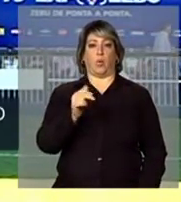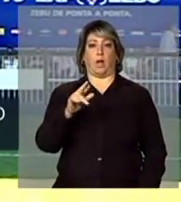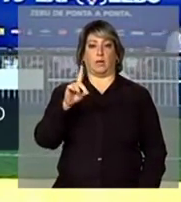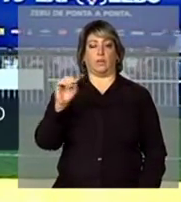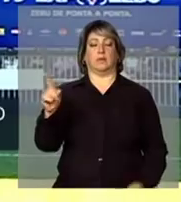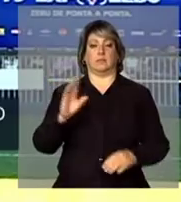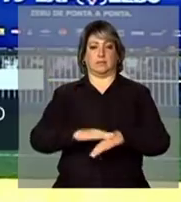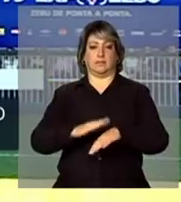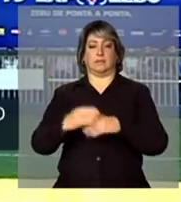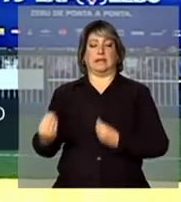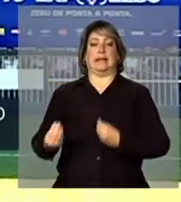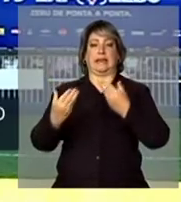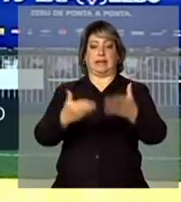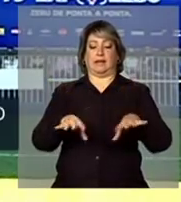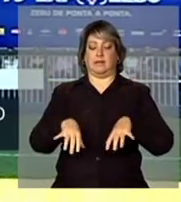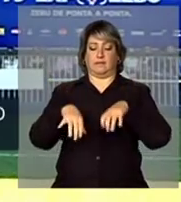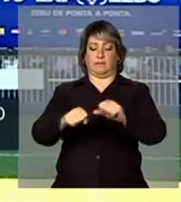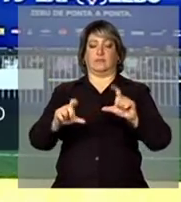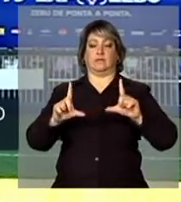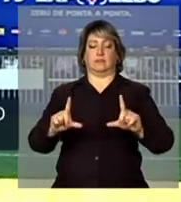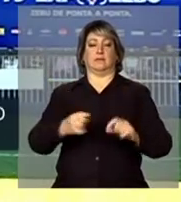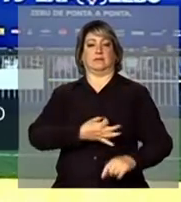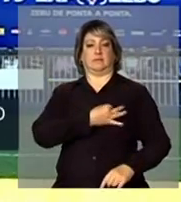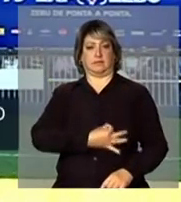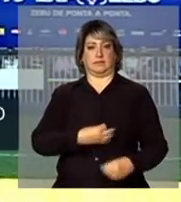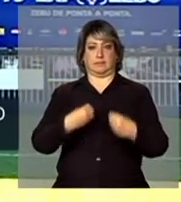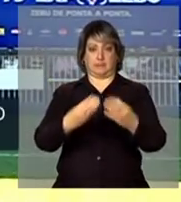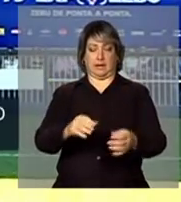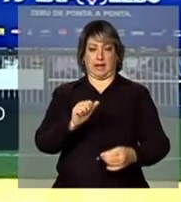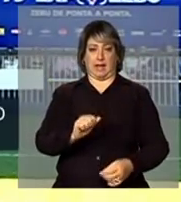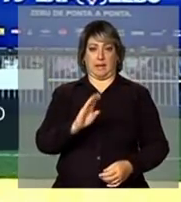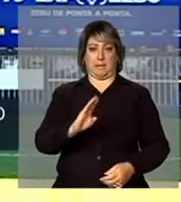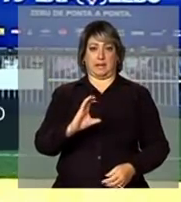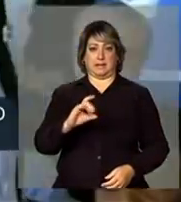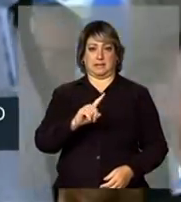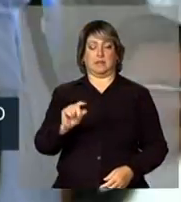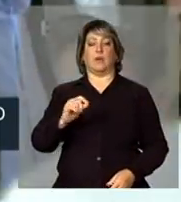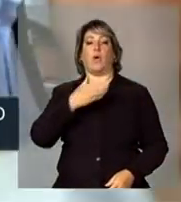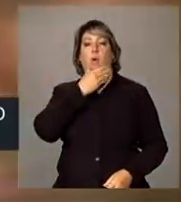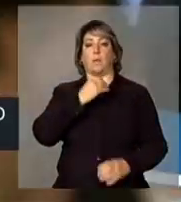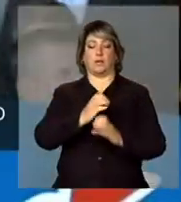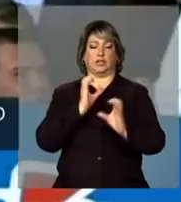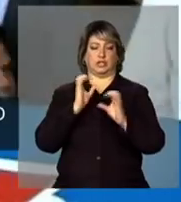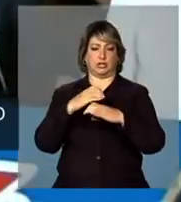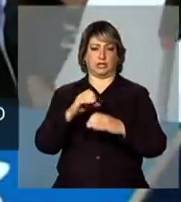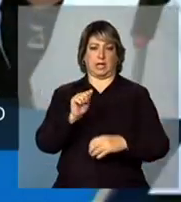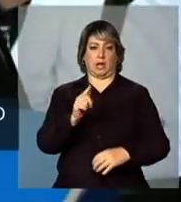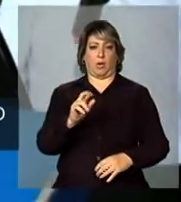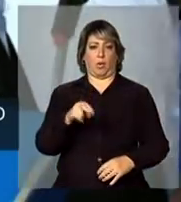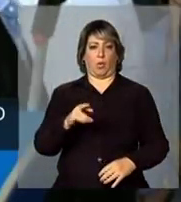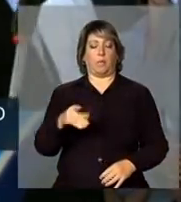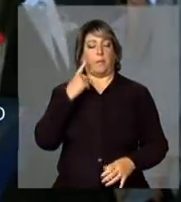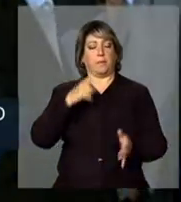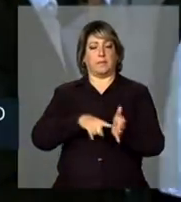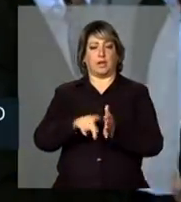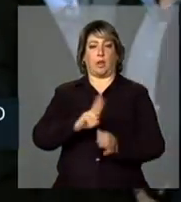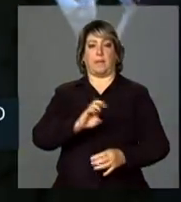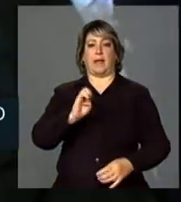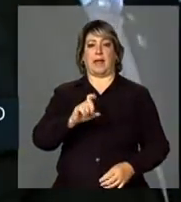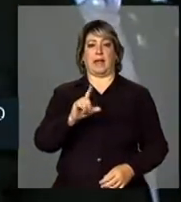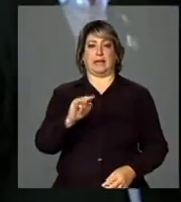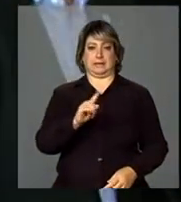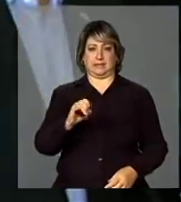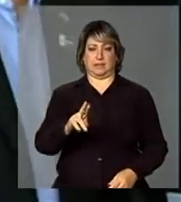da comenda e do diploma do mérito ABCZ ao engenheiro agrônomo e pesquisador Eliseu Roberto